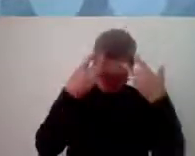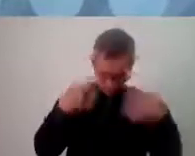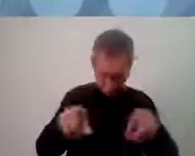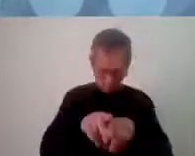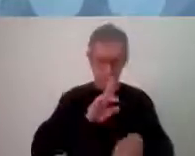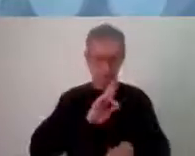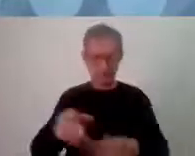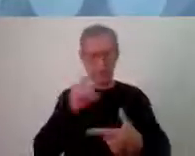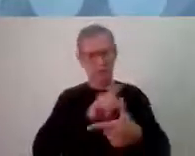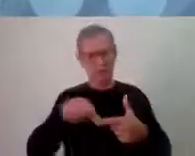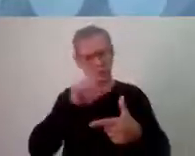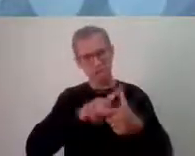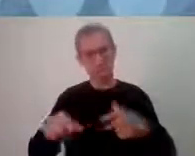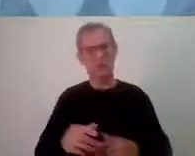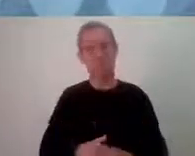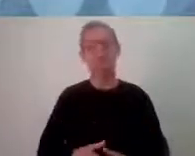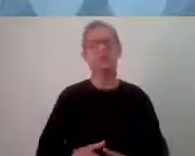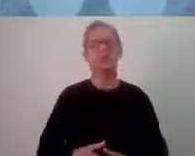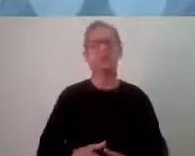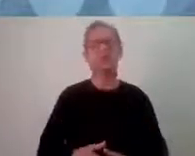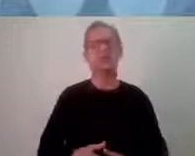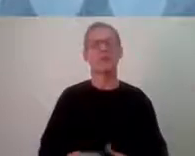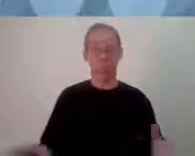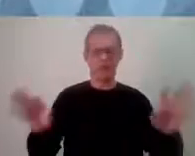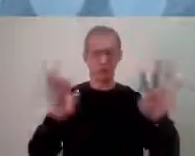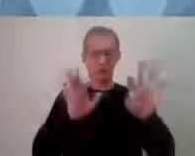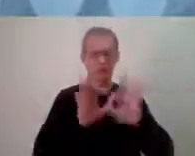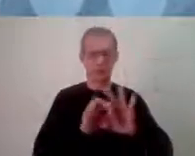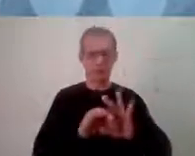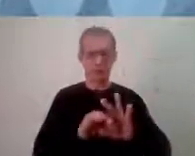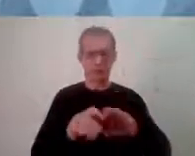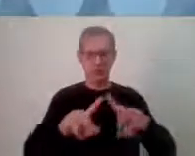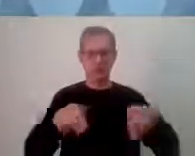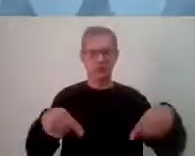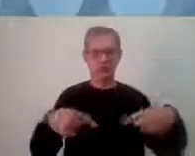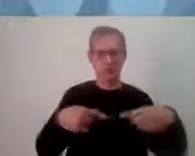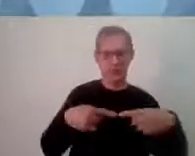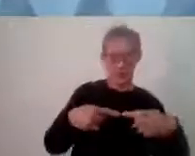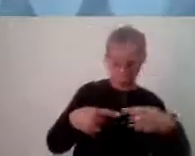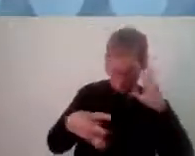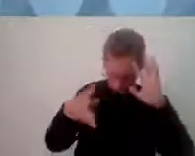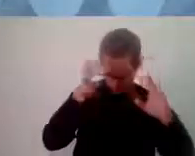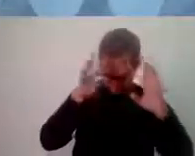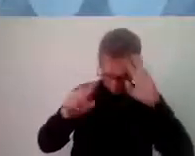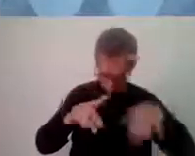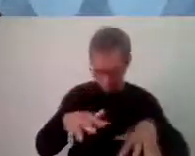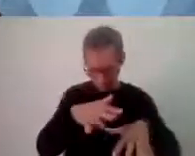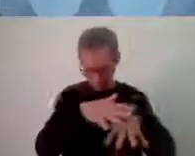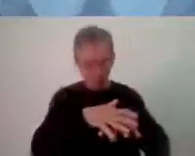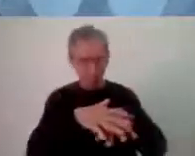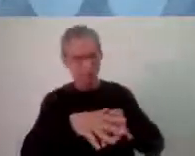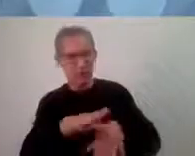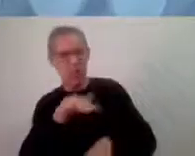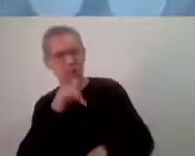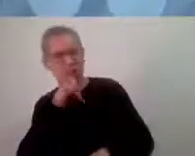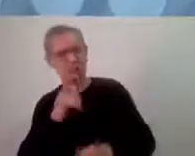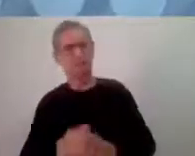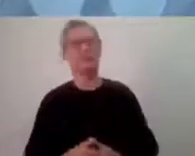para resolver problemas relacionados à área, vamos pensar assim, na matemática, por